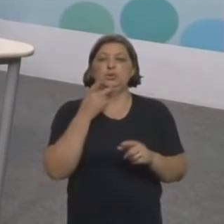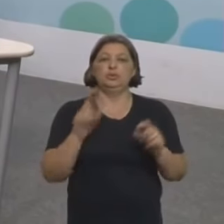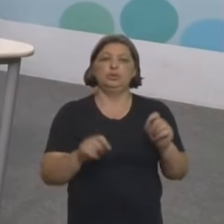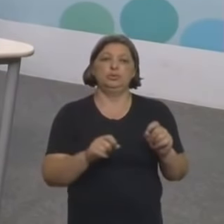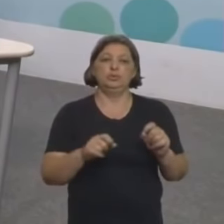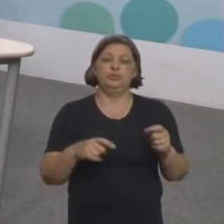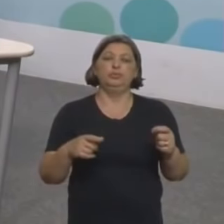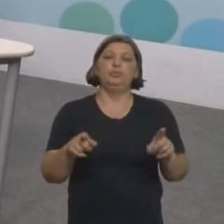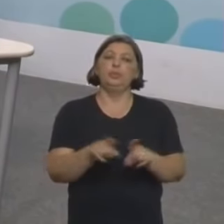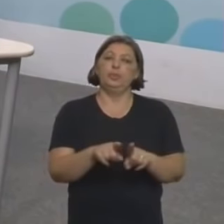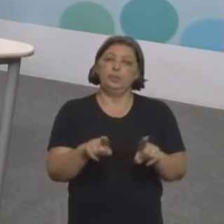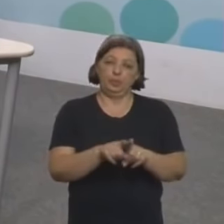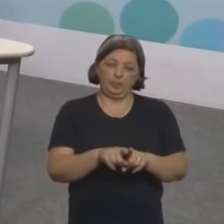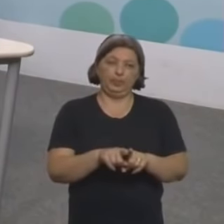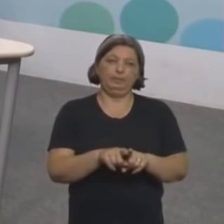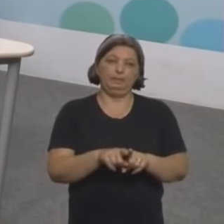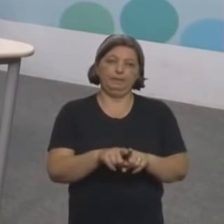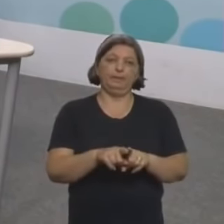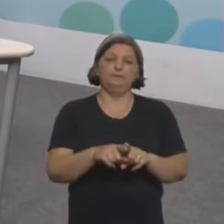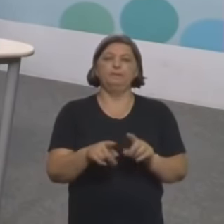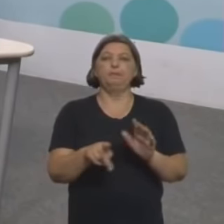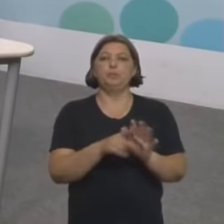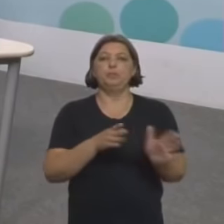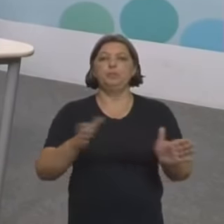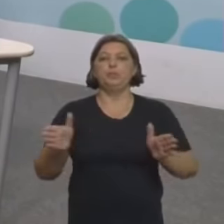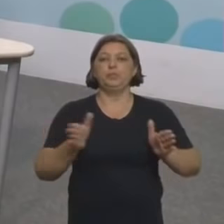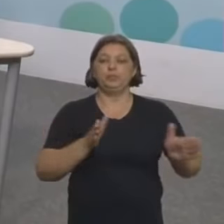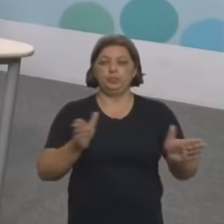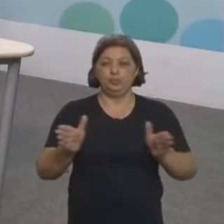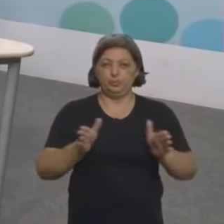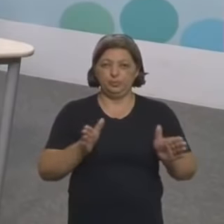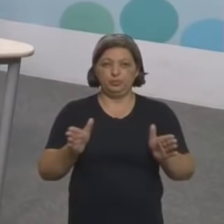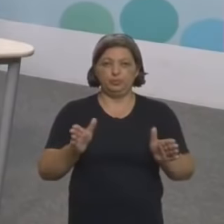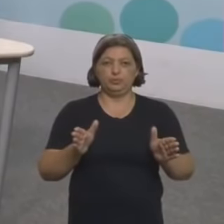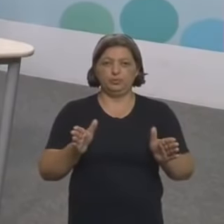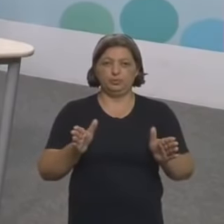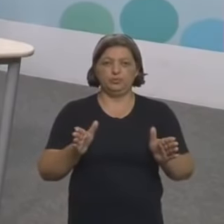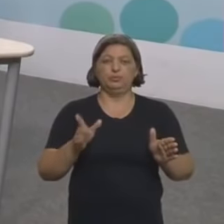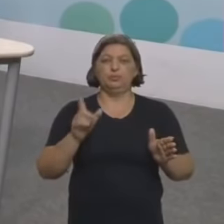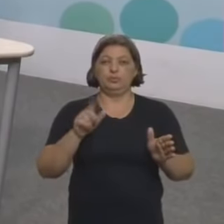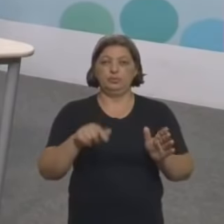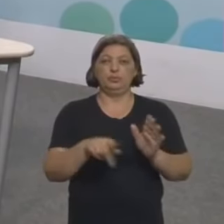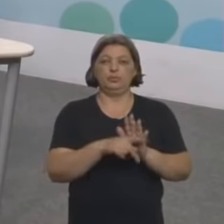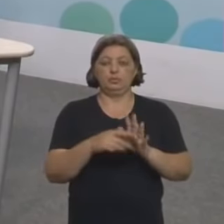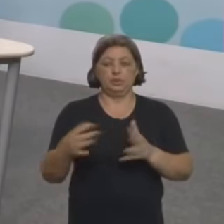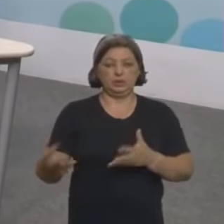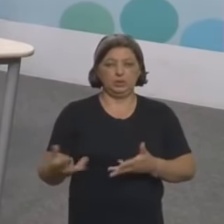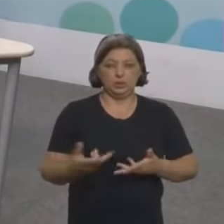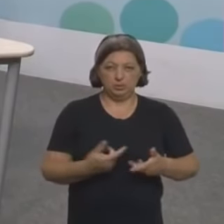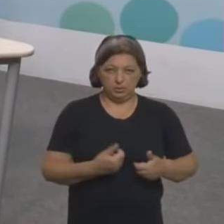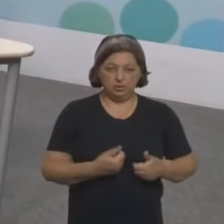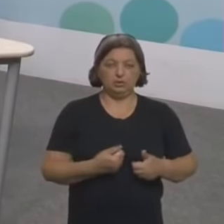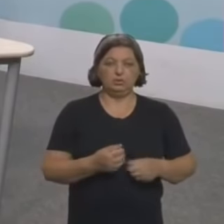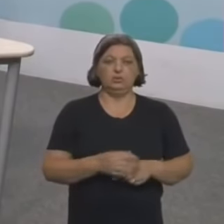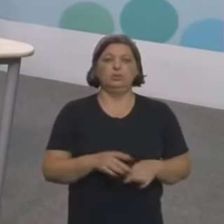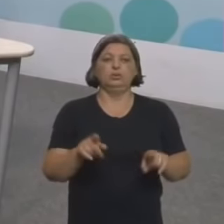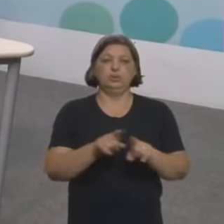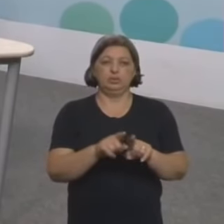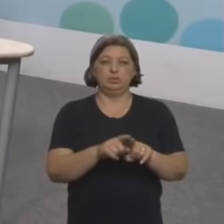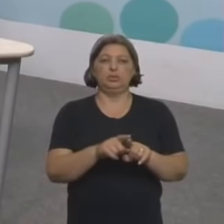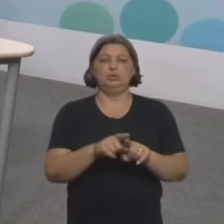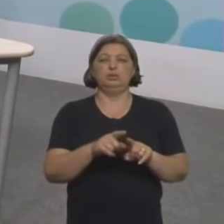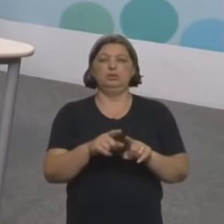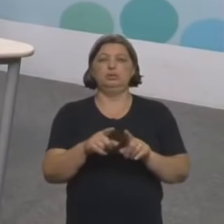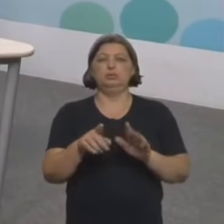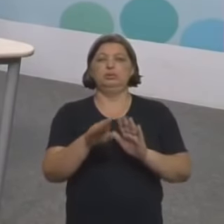isso também, né, essa acessibilidade também ela é um acolhimento, né? E ela corrobora com a ideia do projeto,